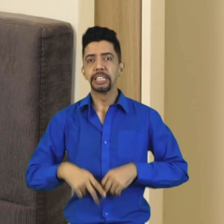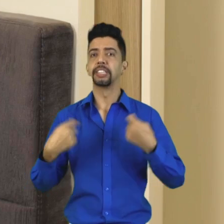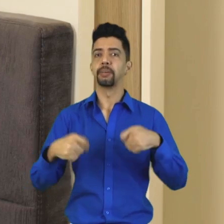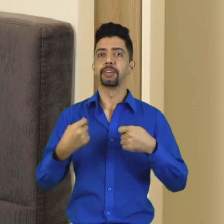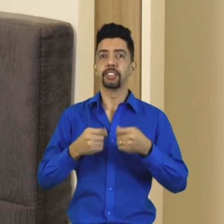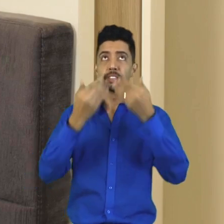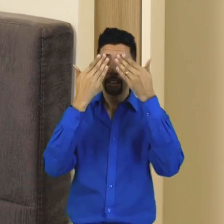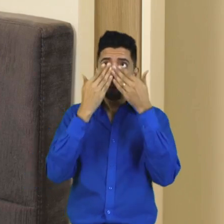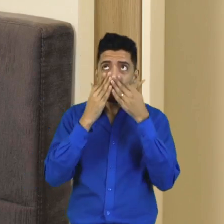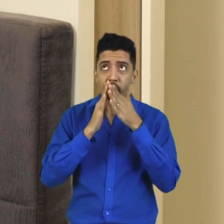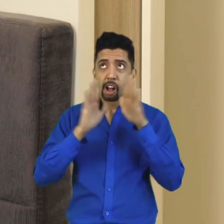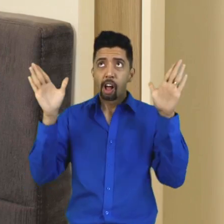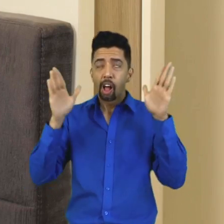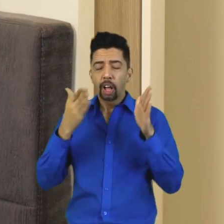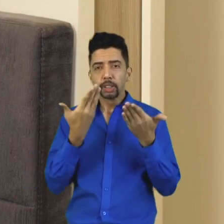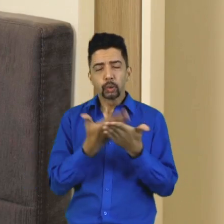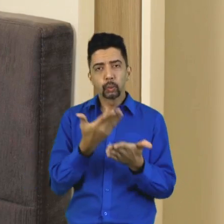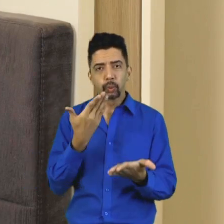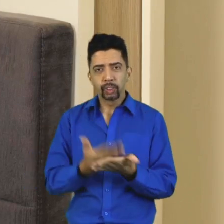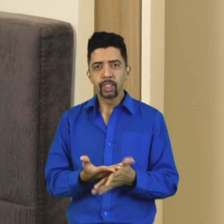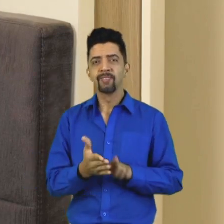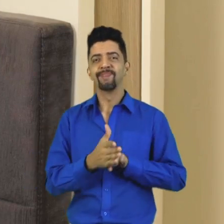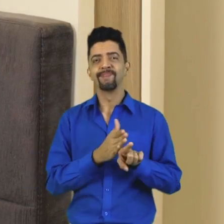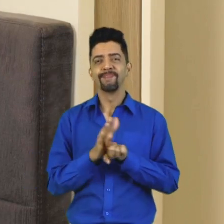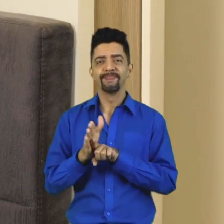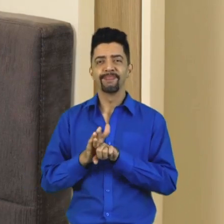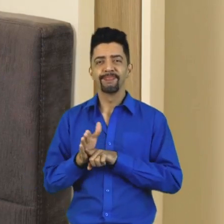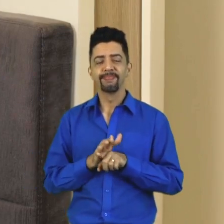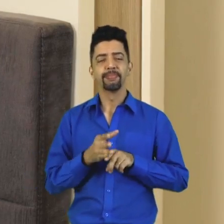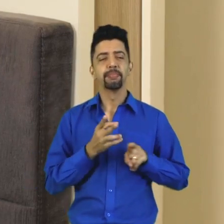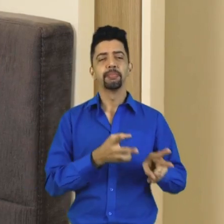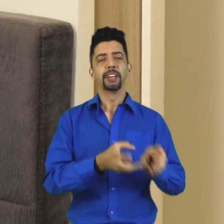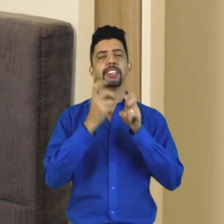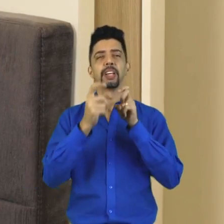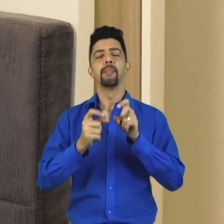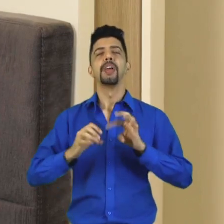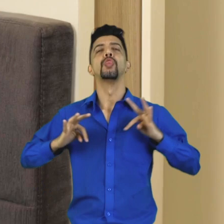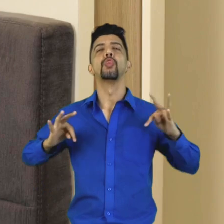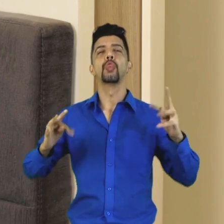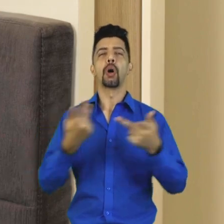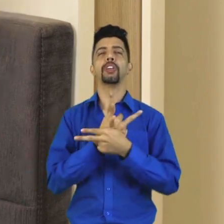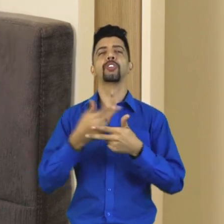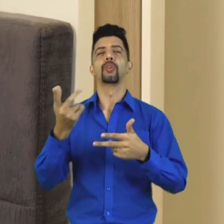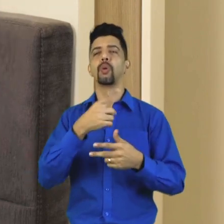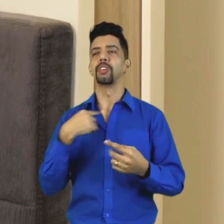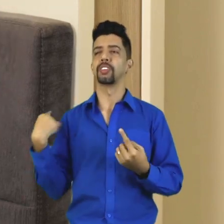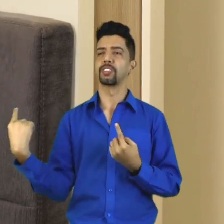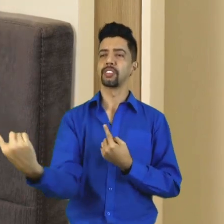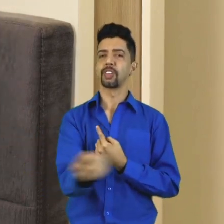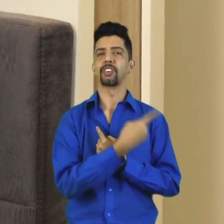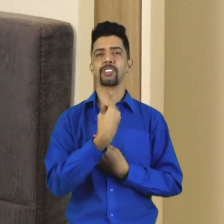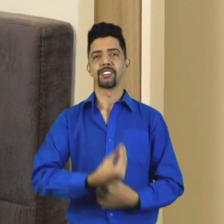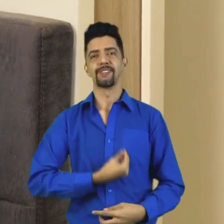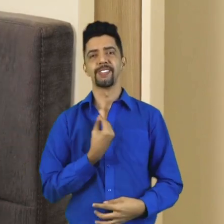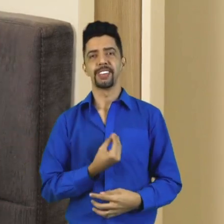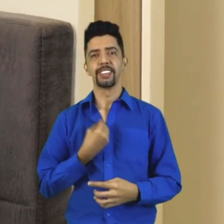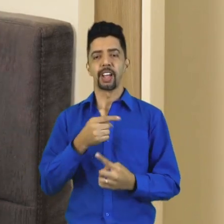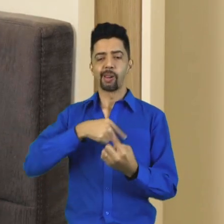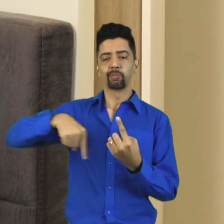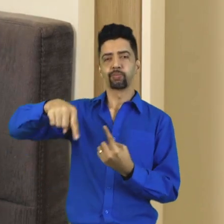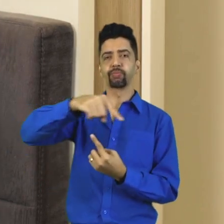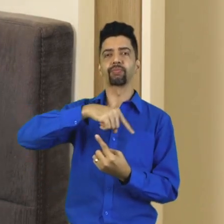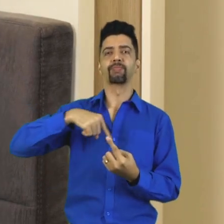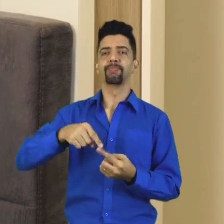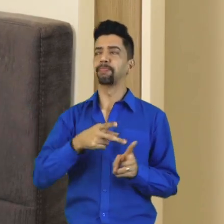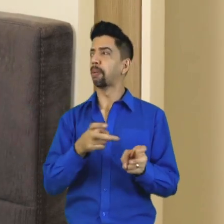essa tal inflação e efetivamente enxergar tudo o que está acontecendo ao meu redor e os reflexos de